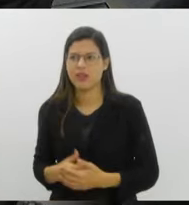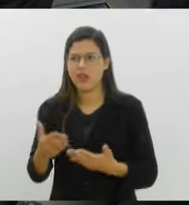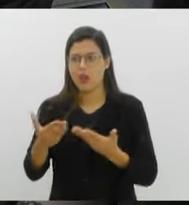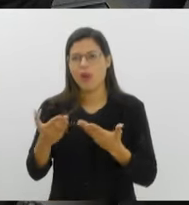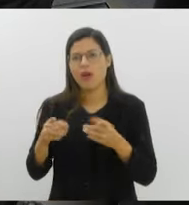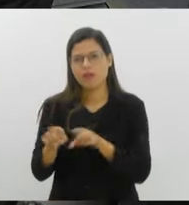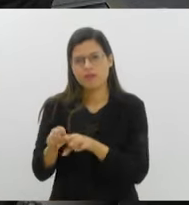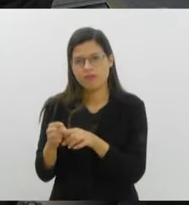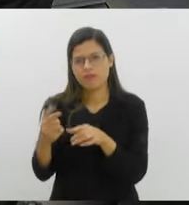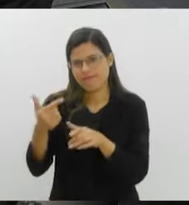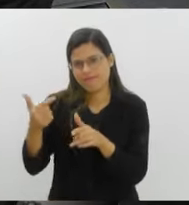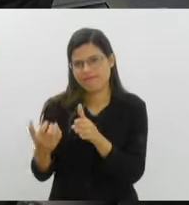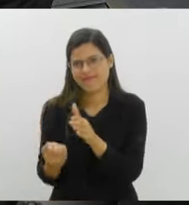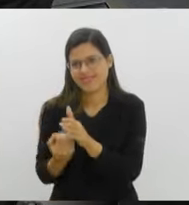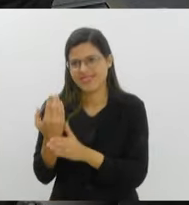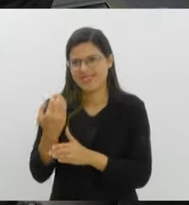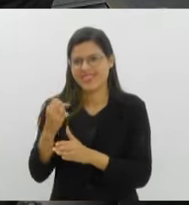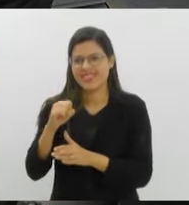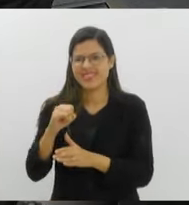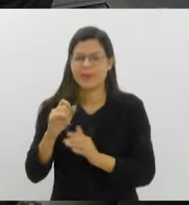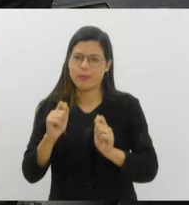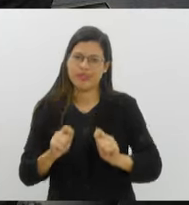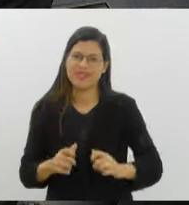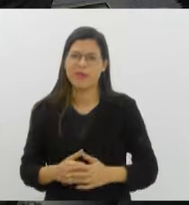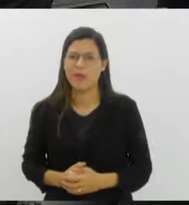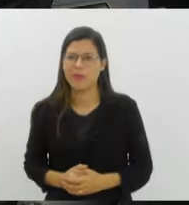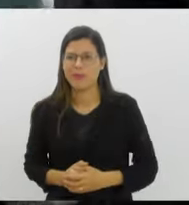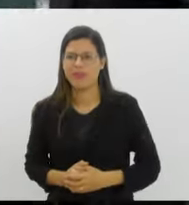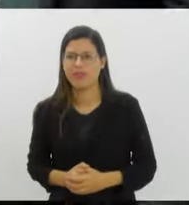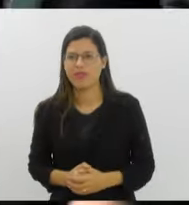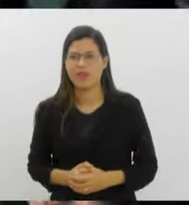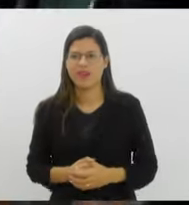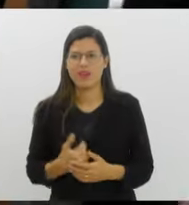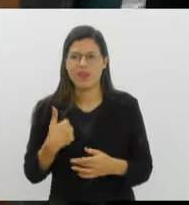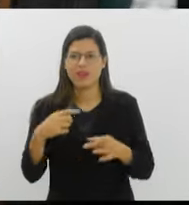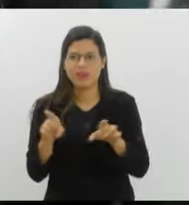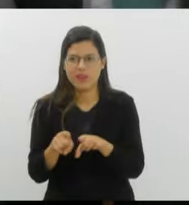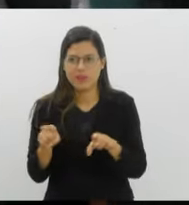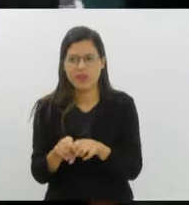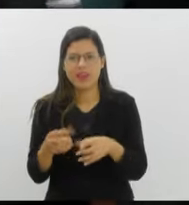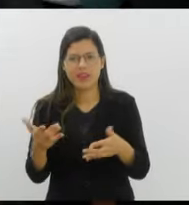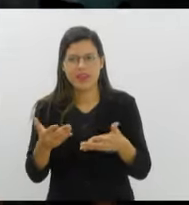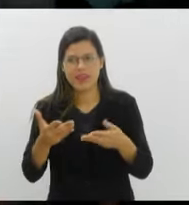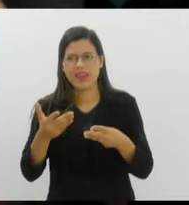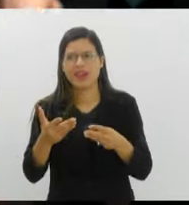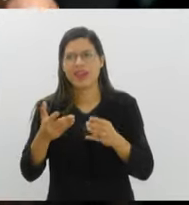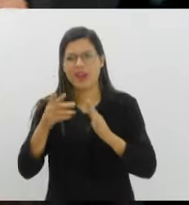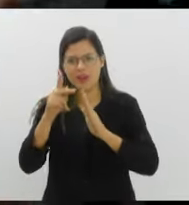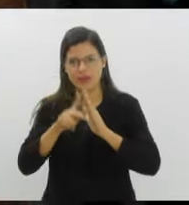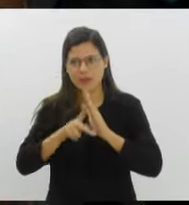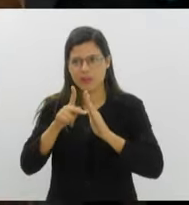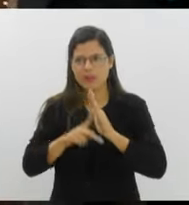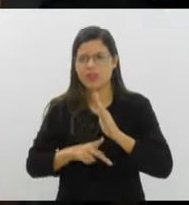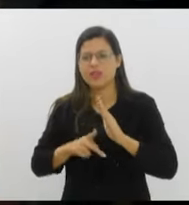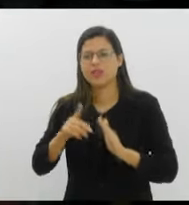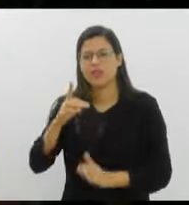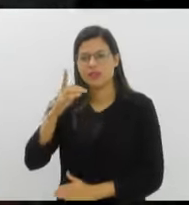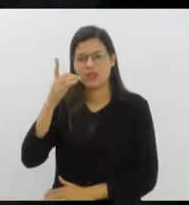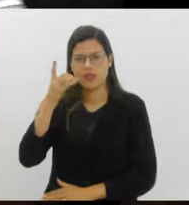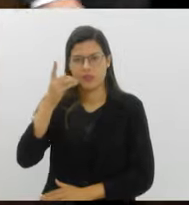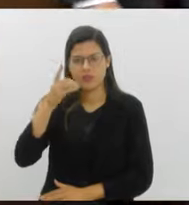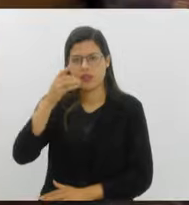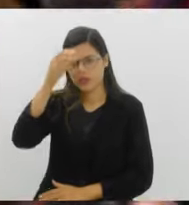possível. Eu também quero coautoria. Quero coautoria desse projeto. Parabéns, deputado Fred. Deputado Tiaju, deputado Júlio